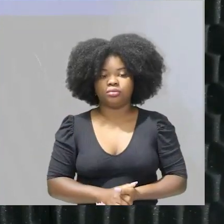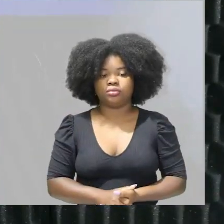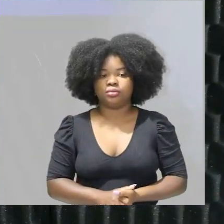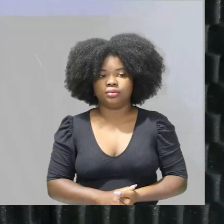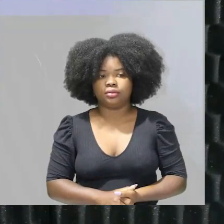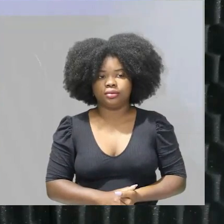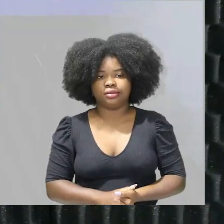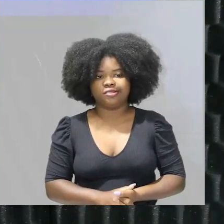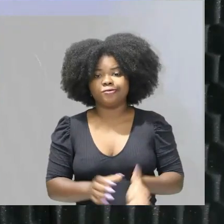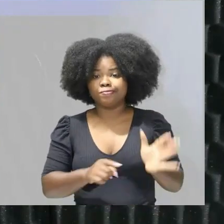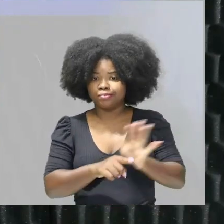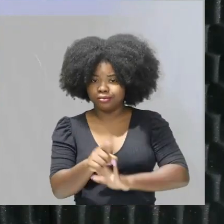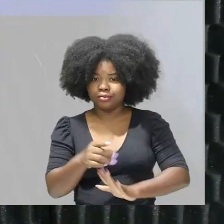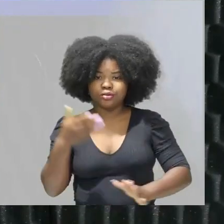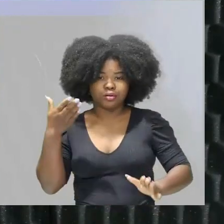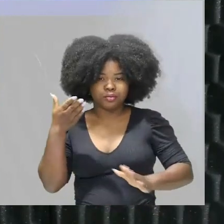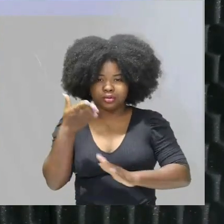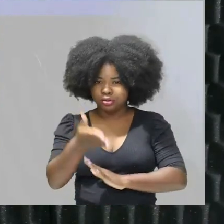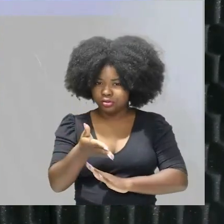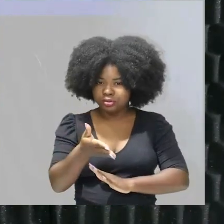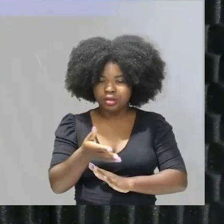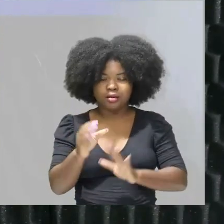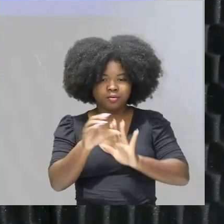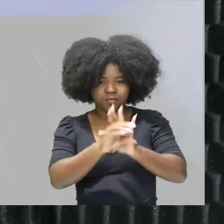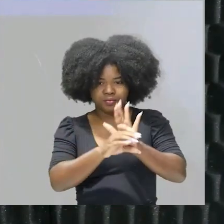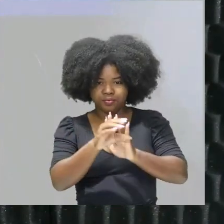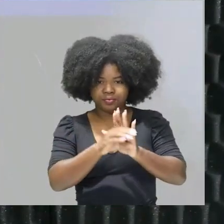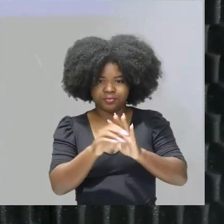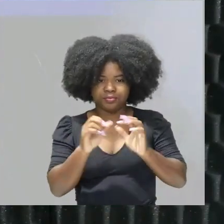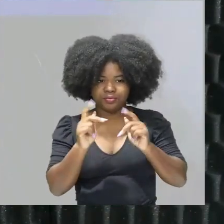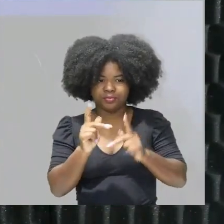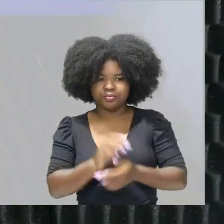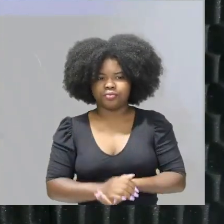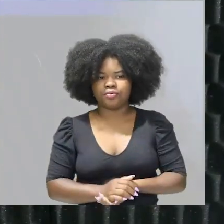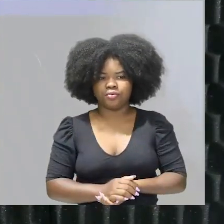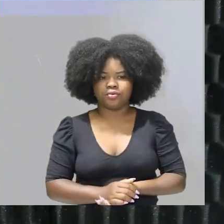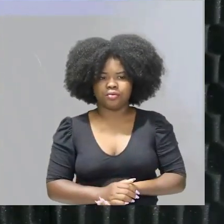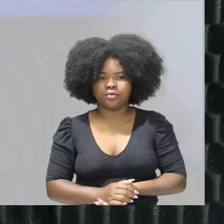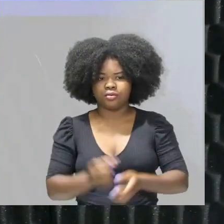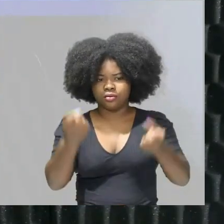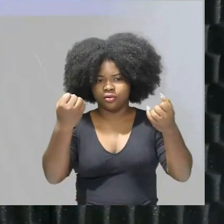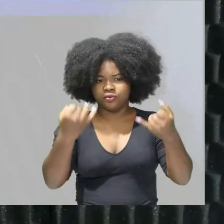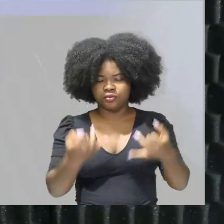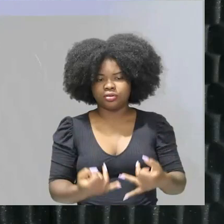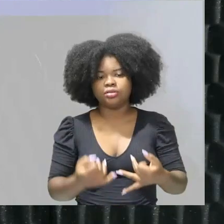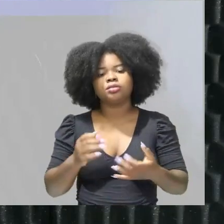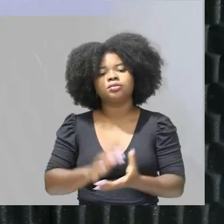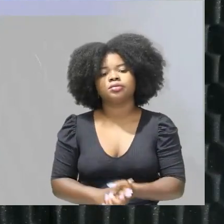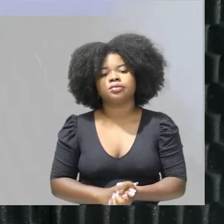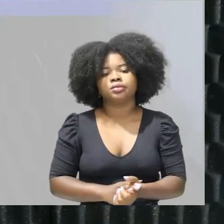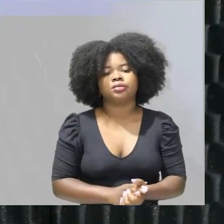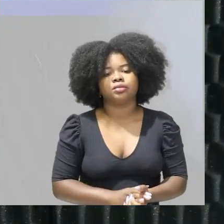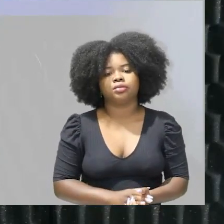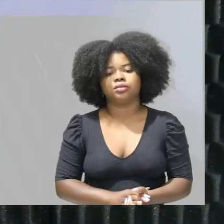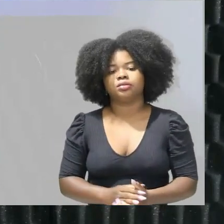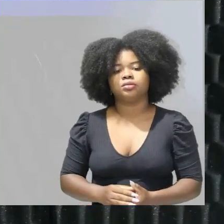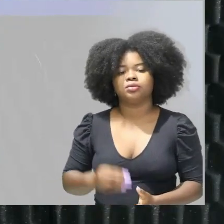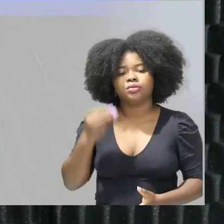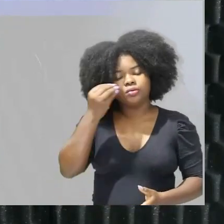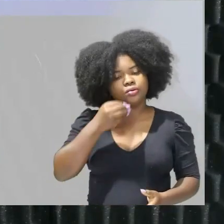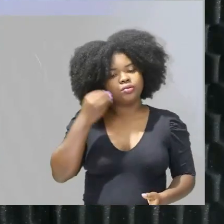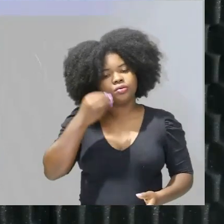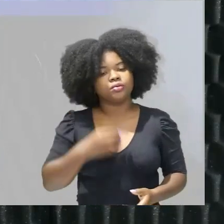é uma questão mais direta é uma questão mais conceitual quando você fala no empirismo você está falando dos Sentidos